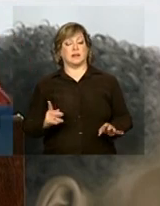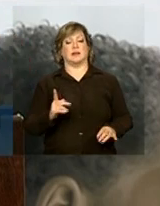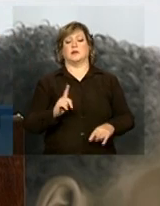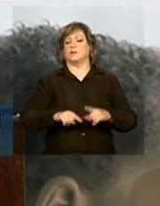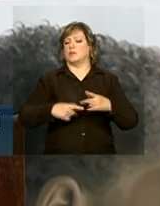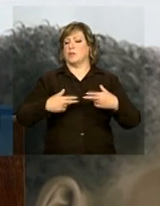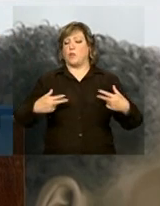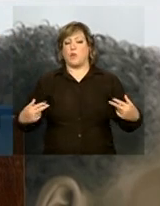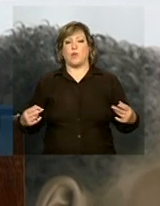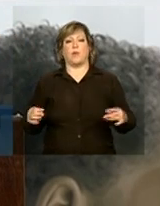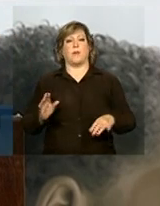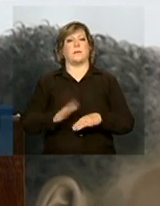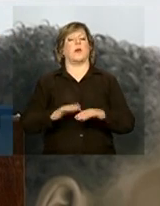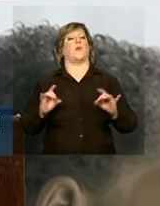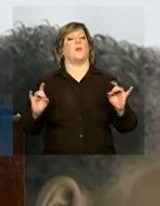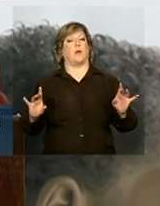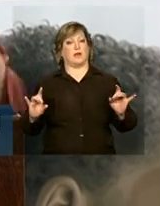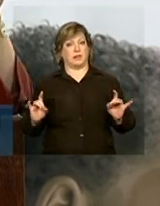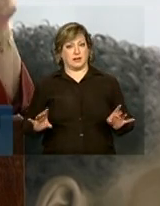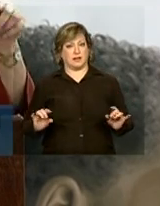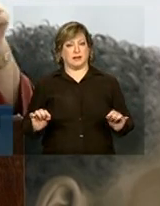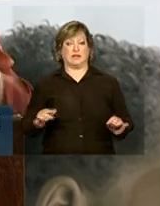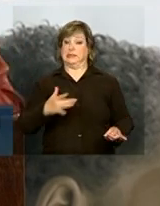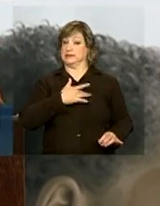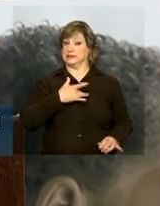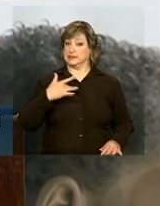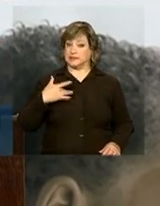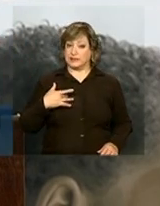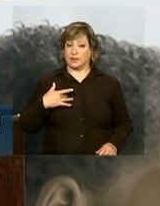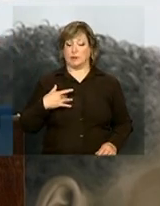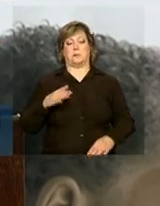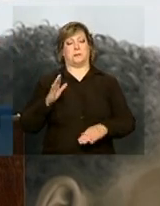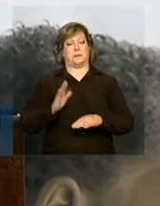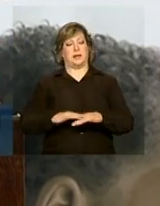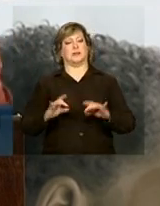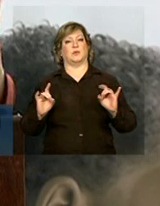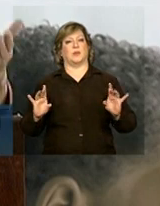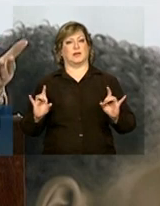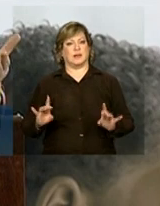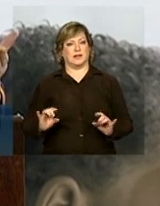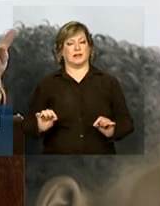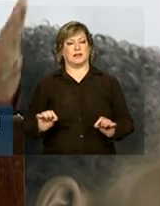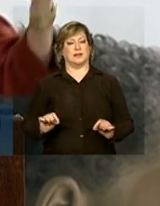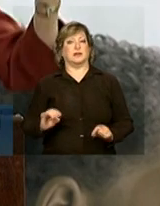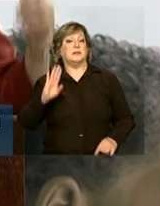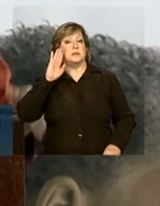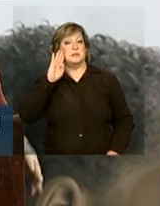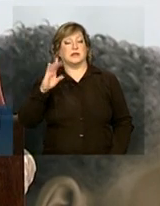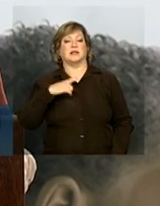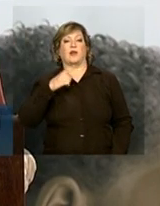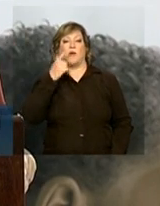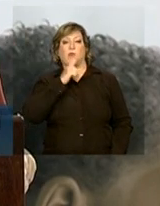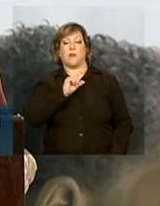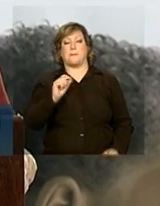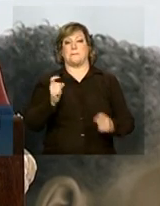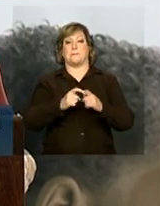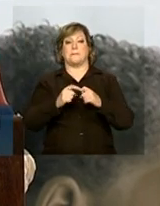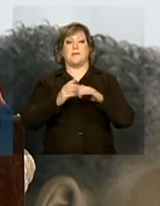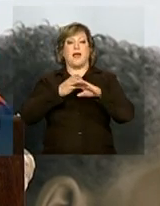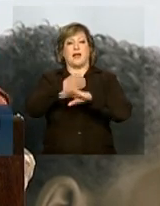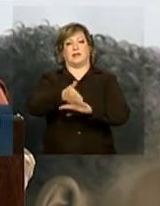produtos com mais qualidade, a saúde de mais qualidade, sobretudo ter acesso a médicos.